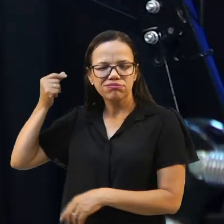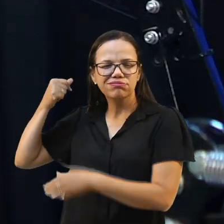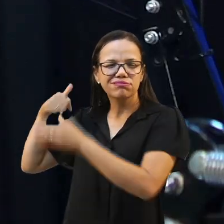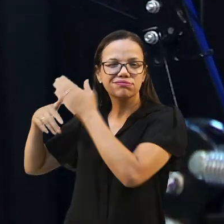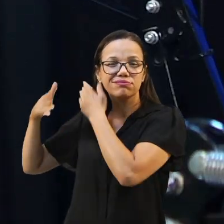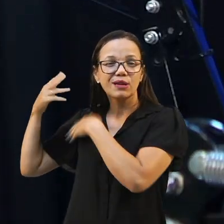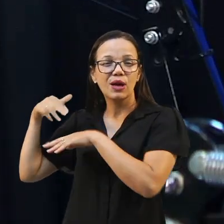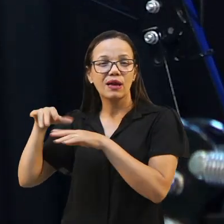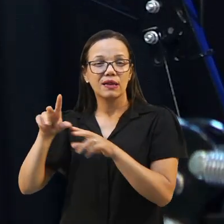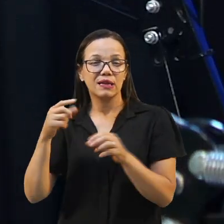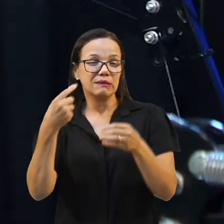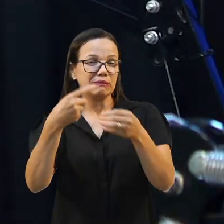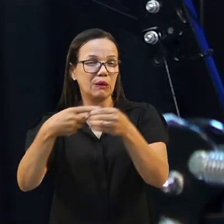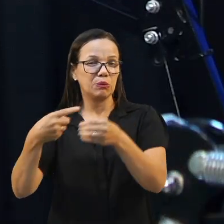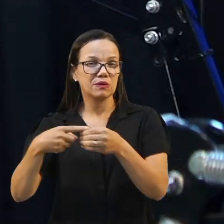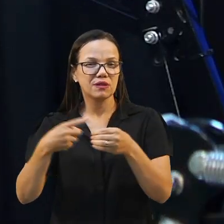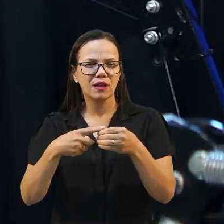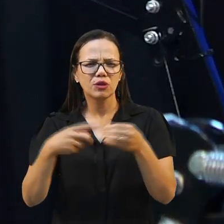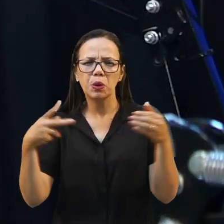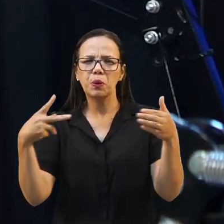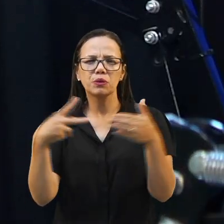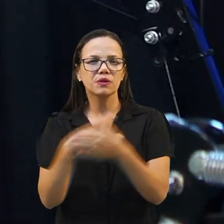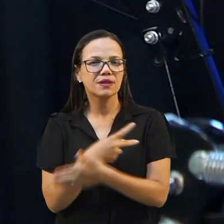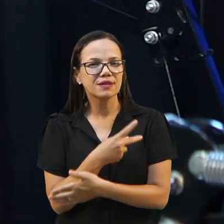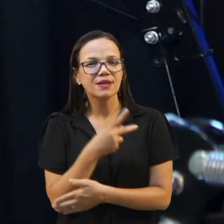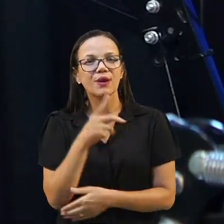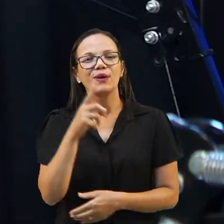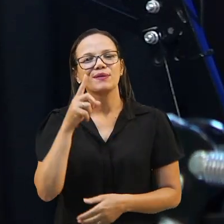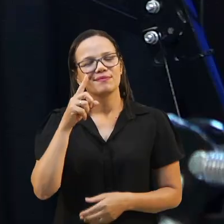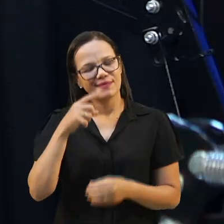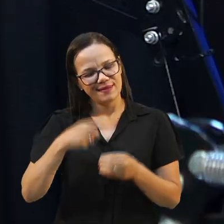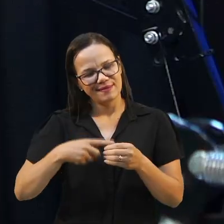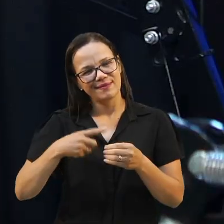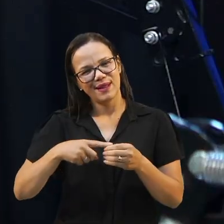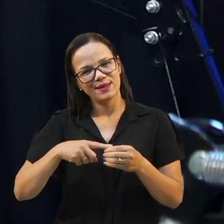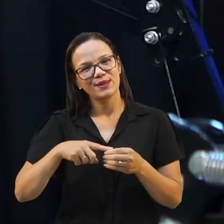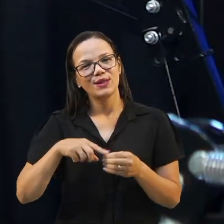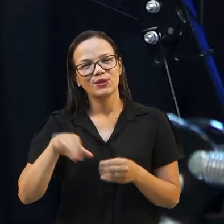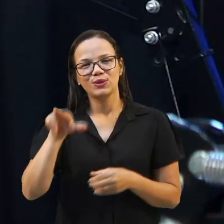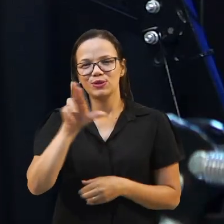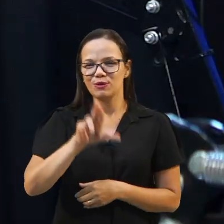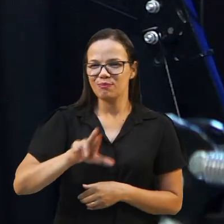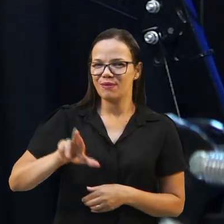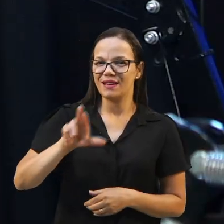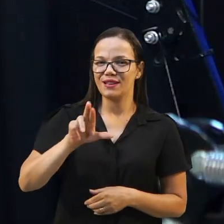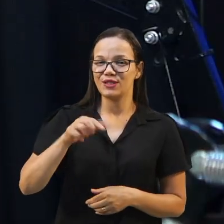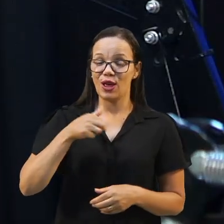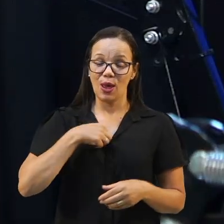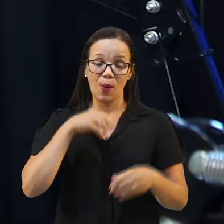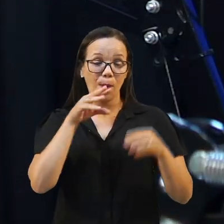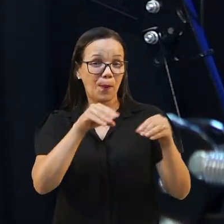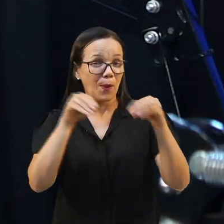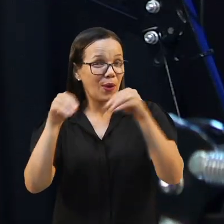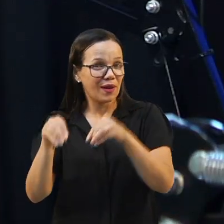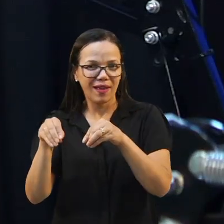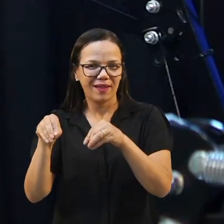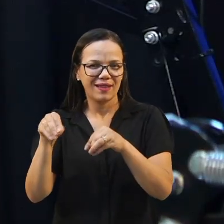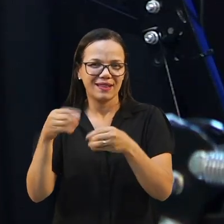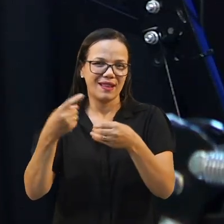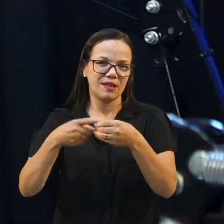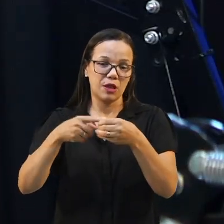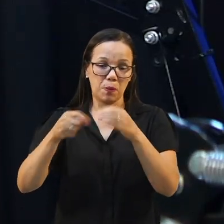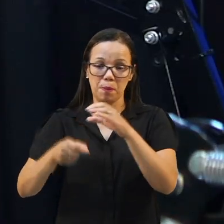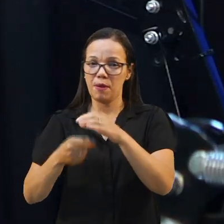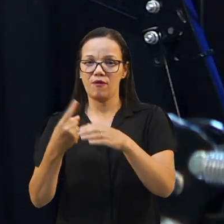termos urbanos, ela aconteceu na cidade de Uberlândia, porque até então era zona rural,